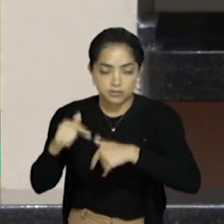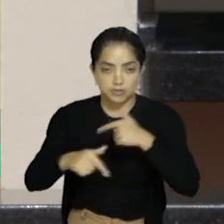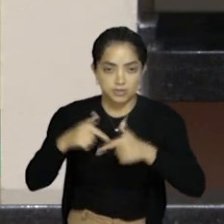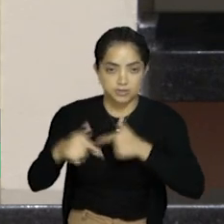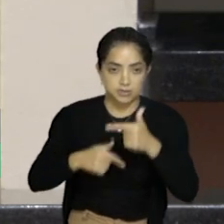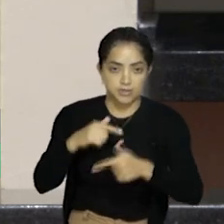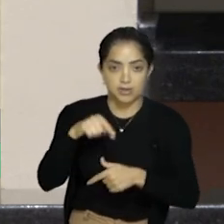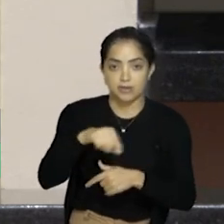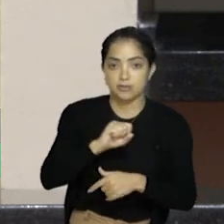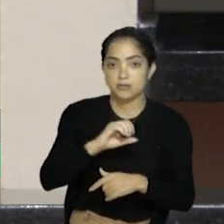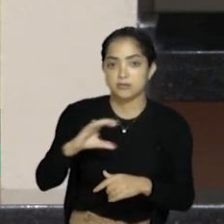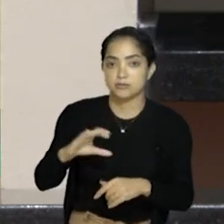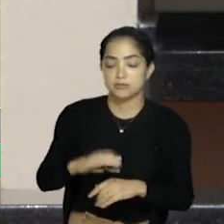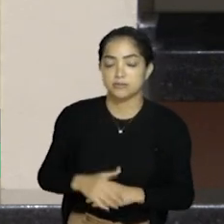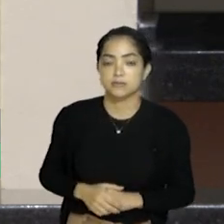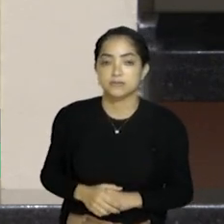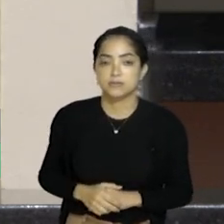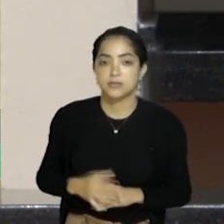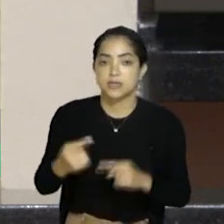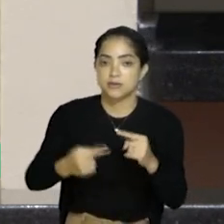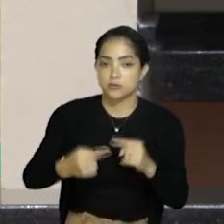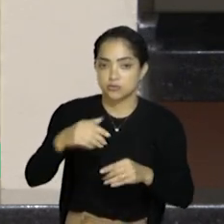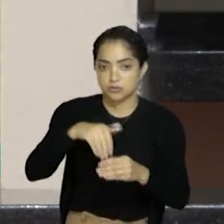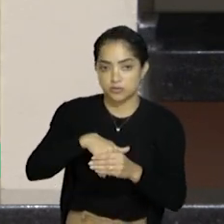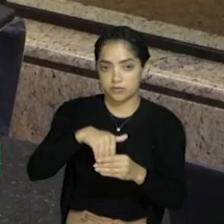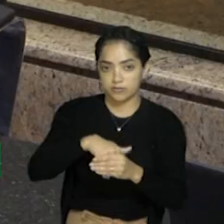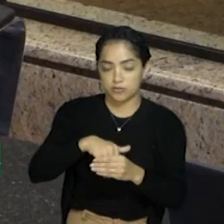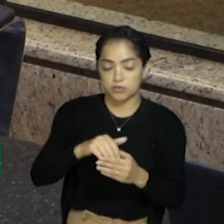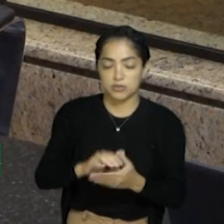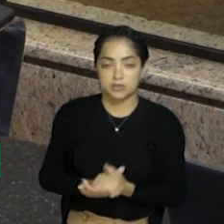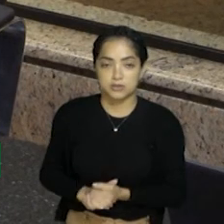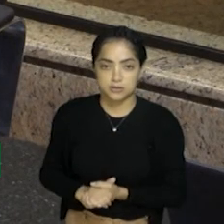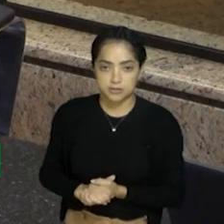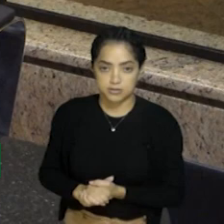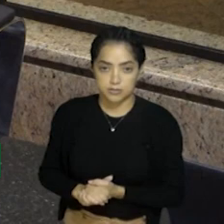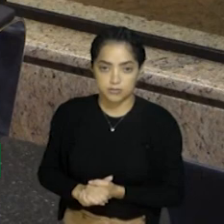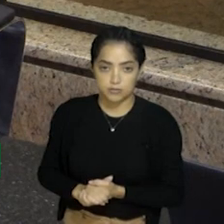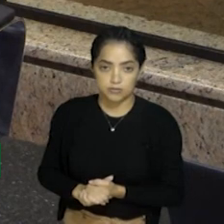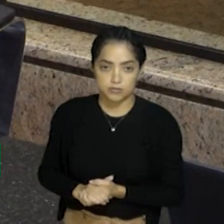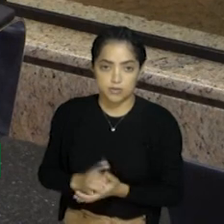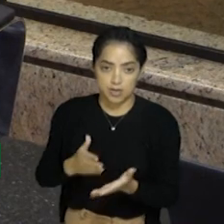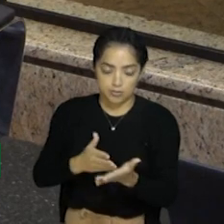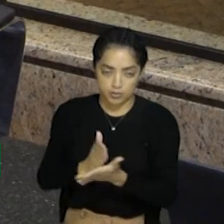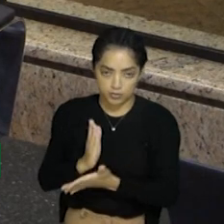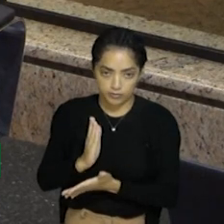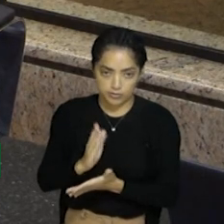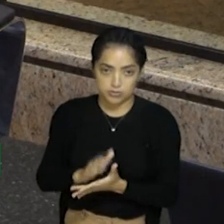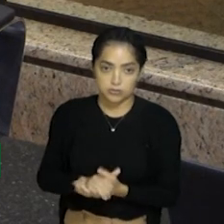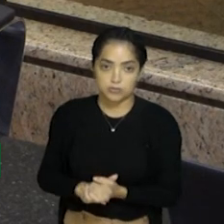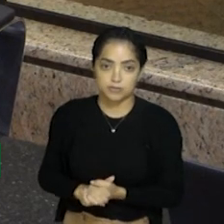em Santa Catarina em discussão em votação aprovado